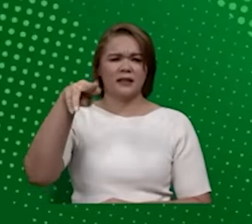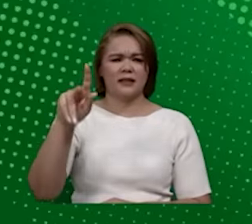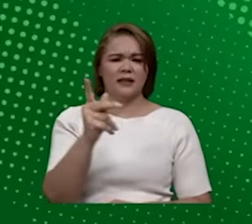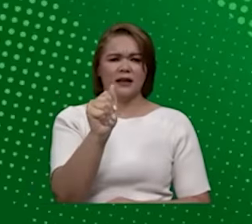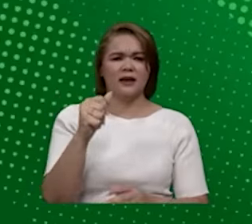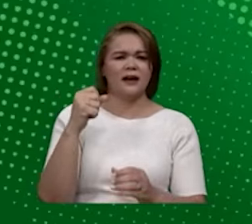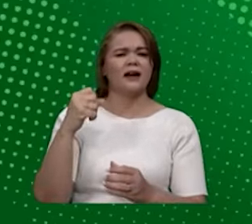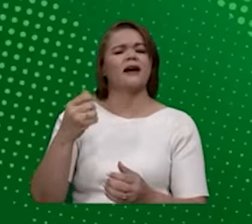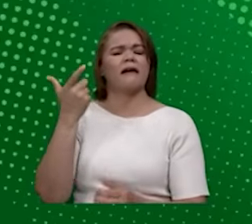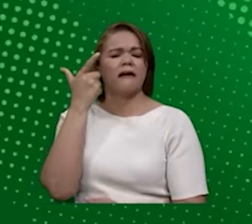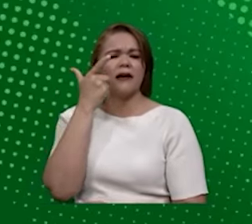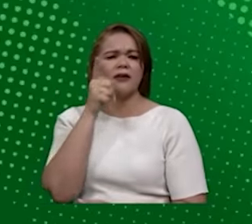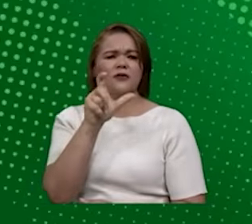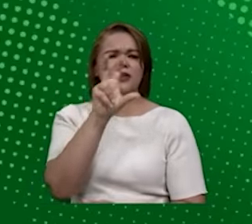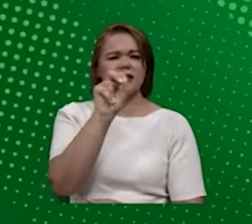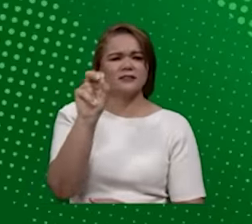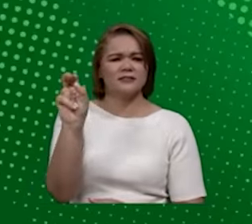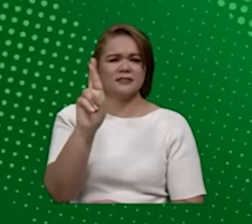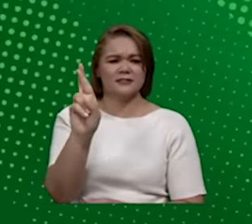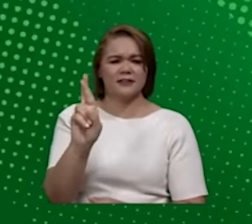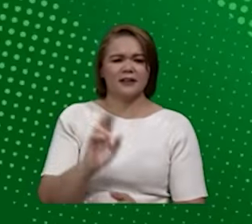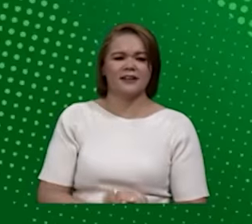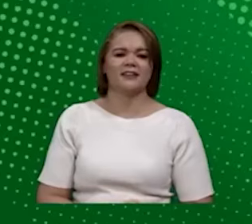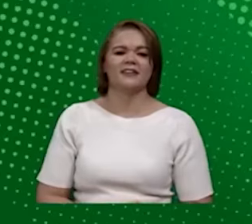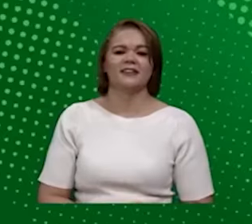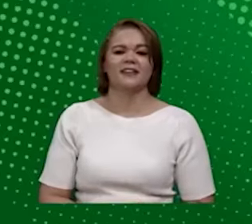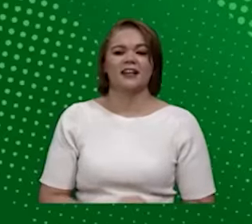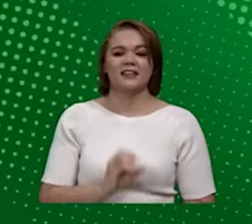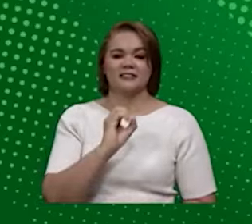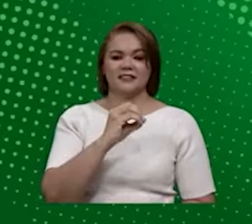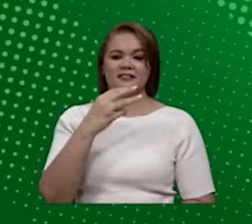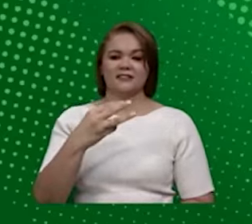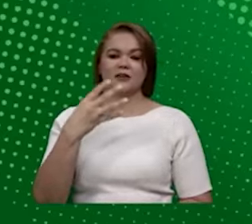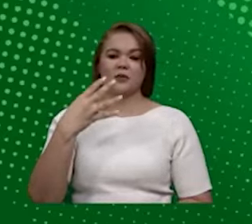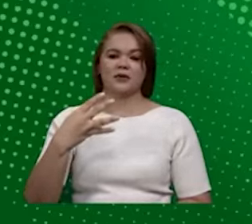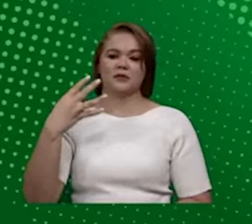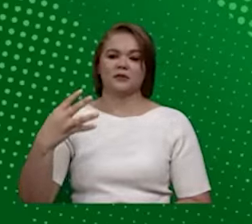faturando R$500. Olha aqui, meu amigo,